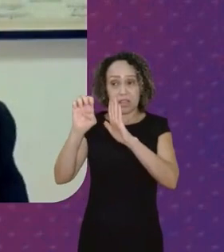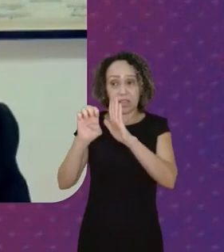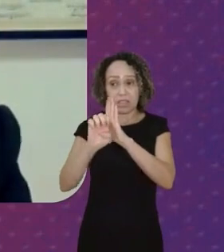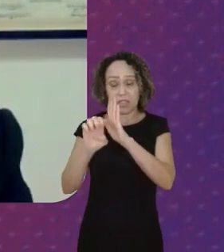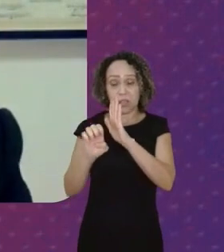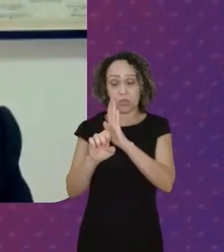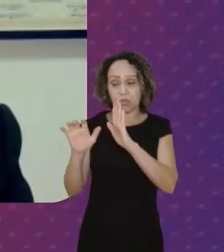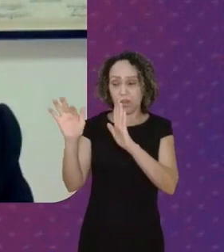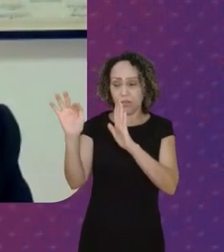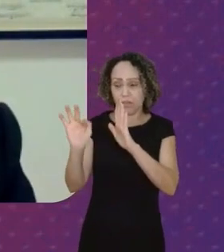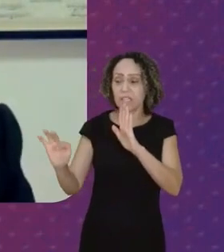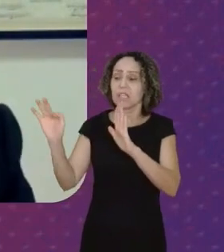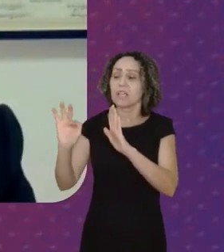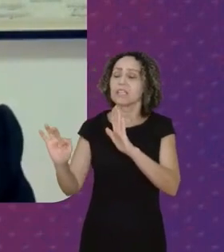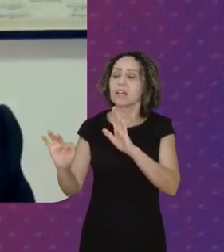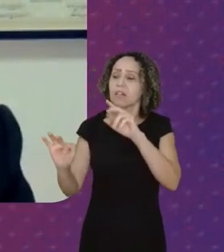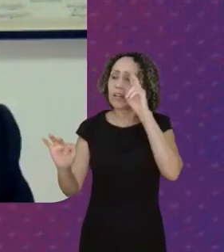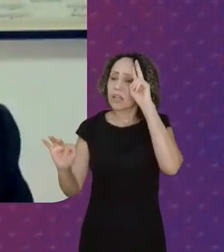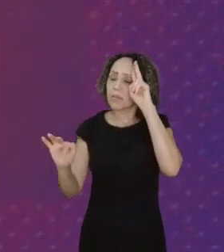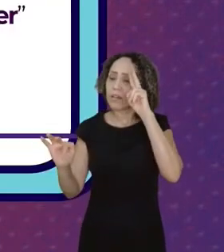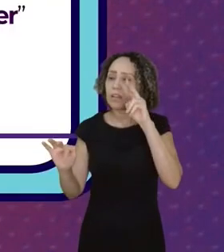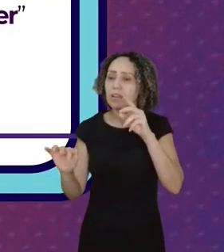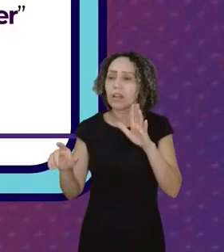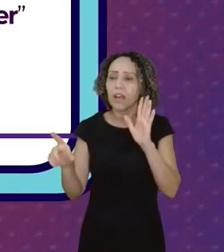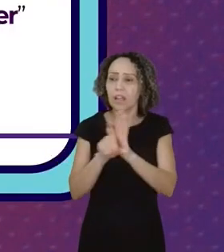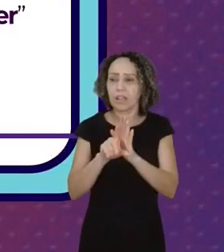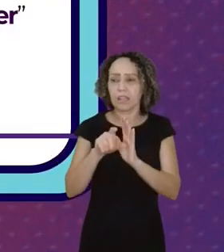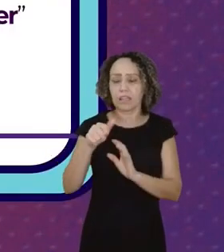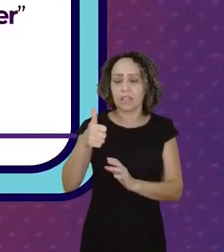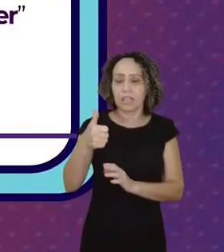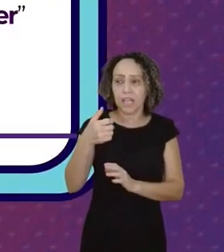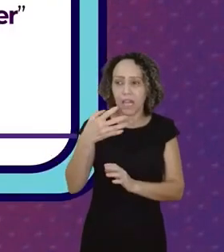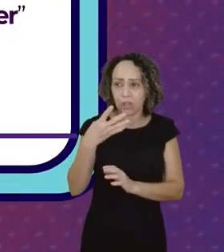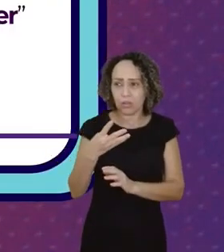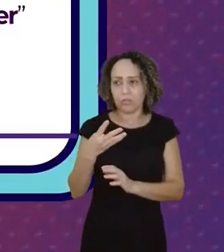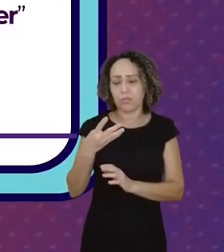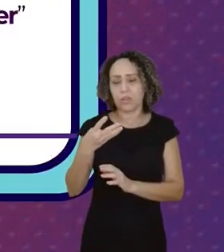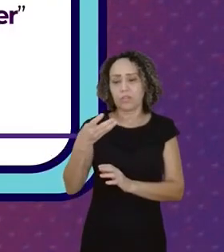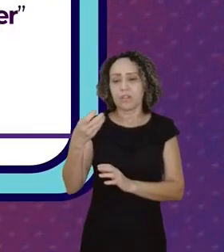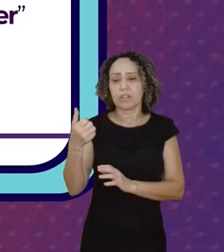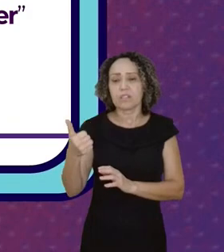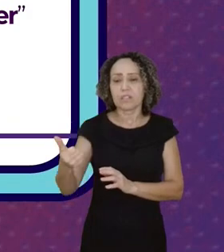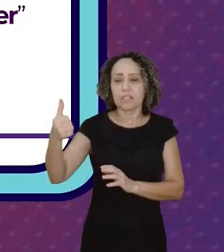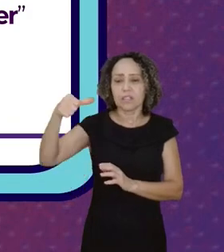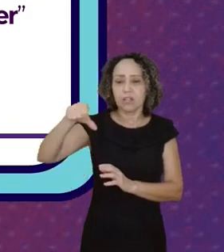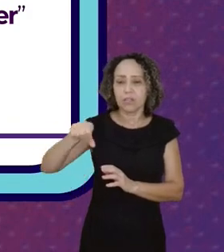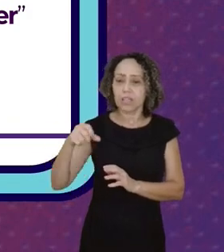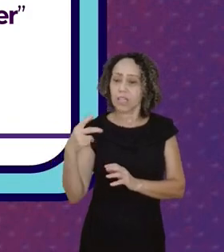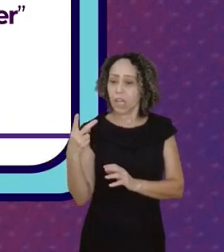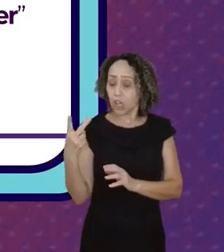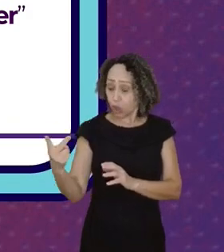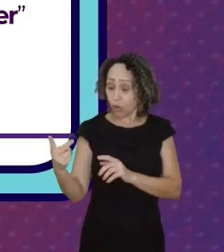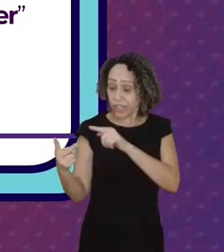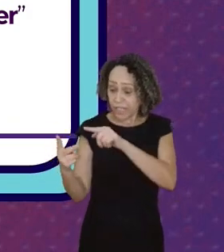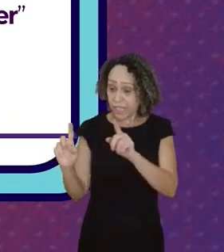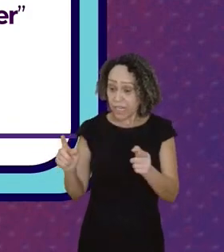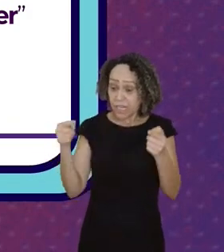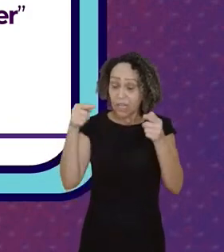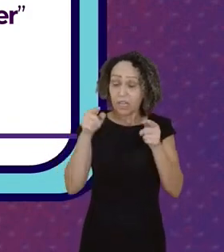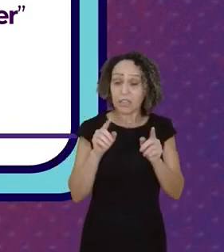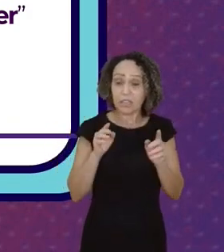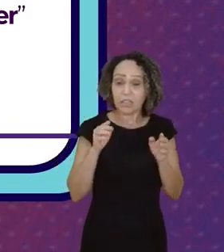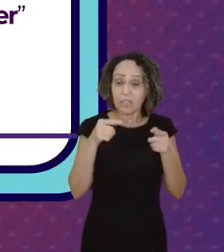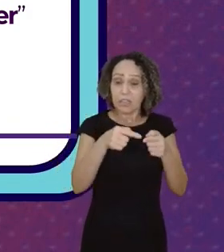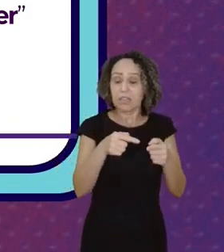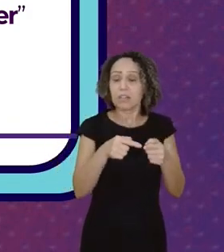é bom a gente lembrar da Lei 14.192 de 2021, que fala sobre violência política de gênero, e que fala que